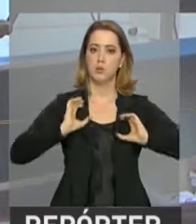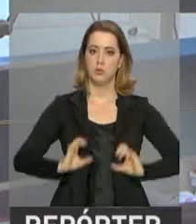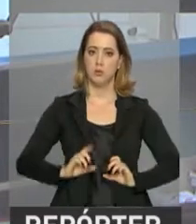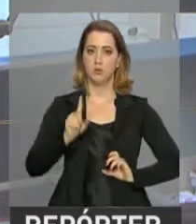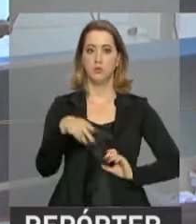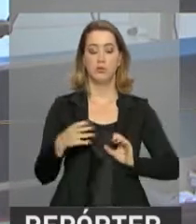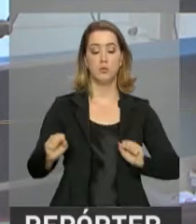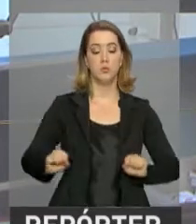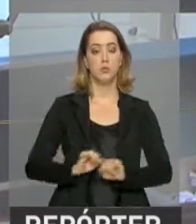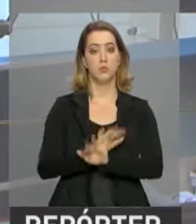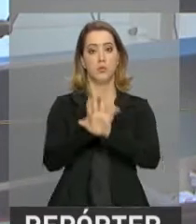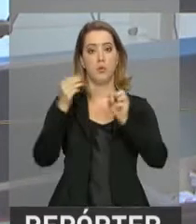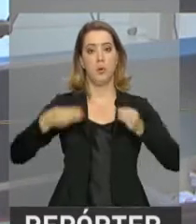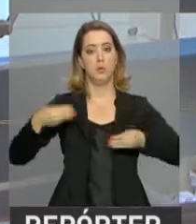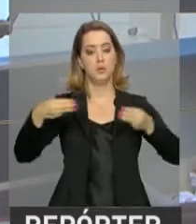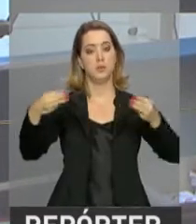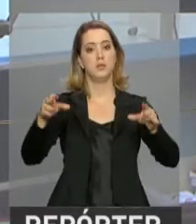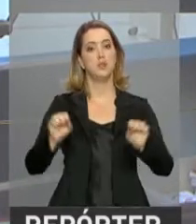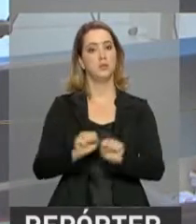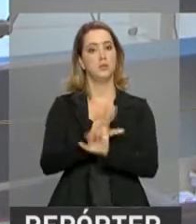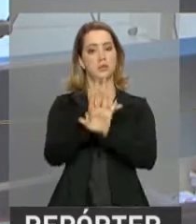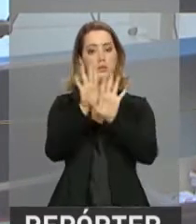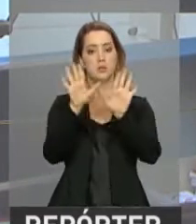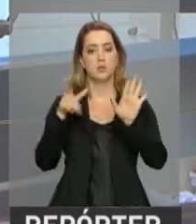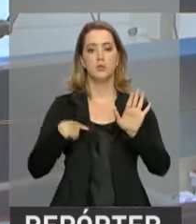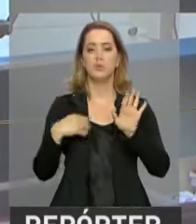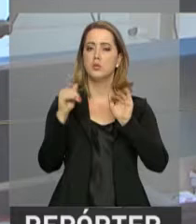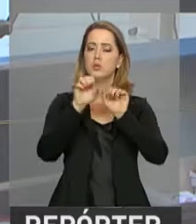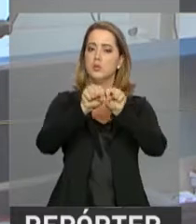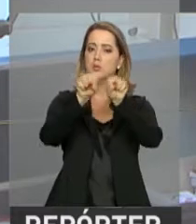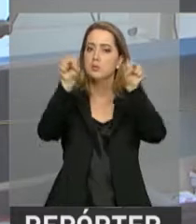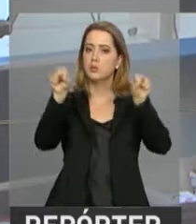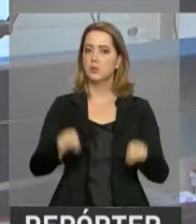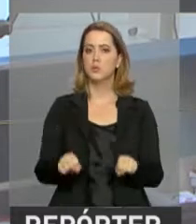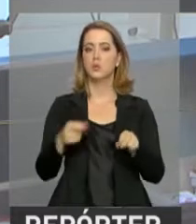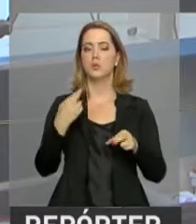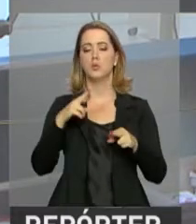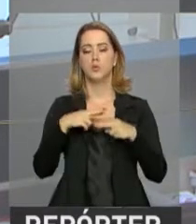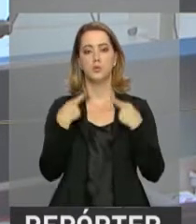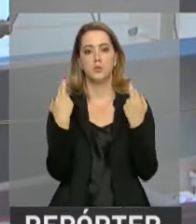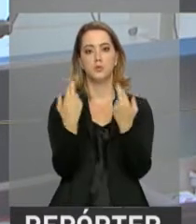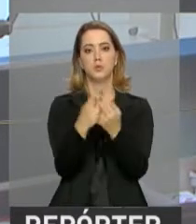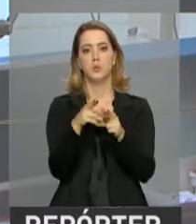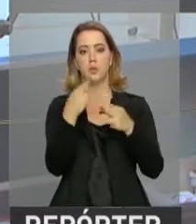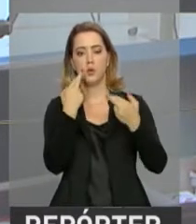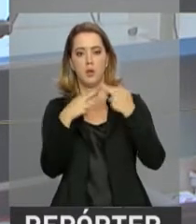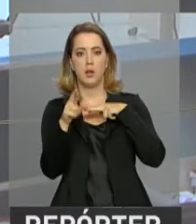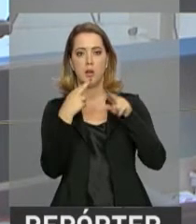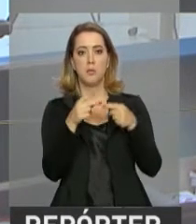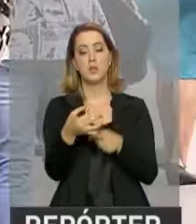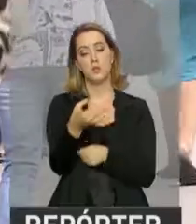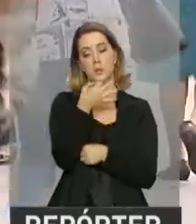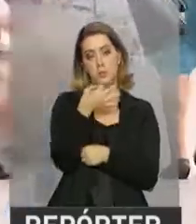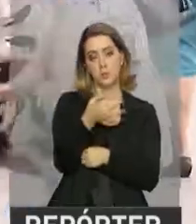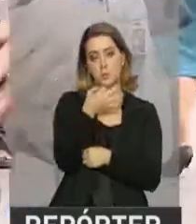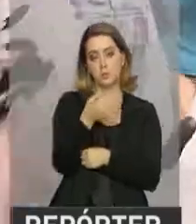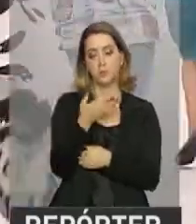da transparência um programa que vai reunir sugestões e reclamações dos serviços prestados à população